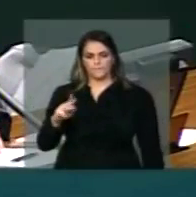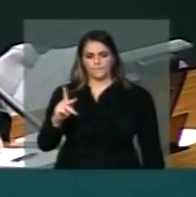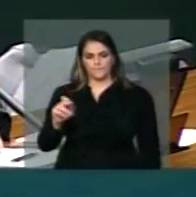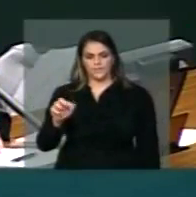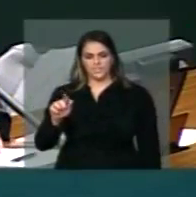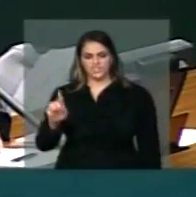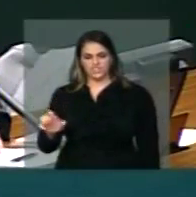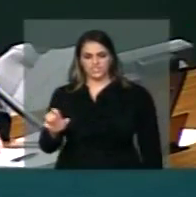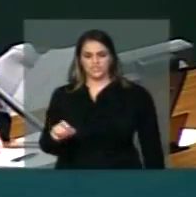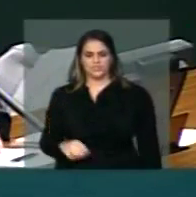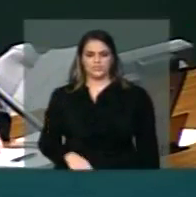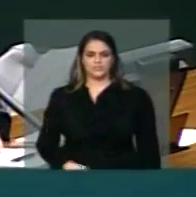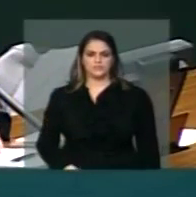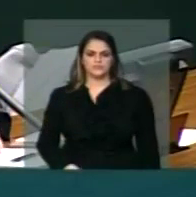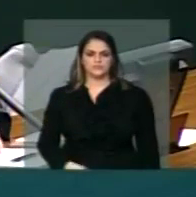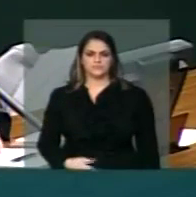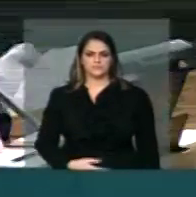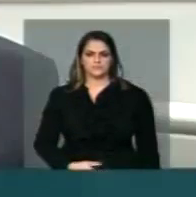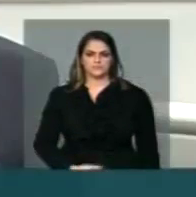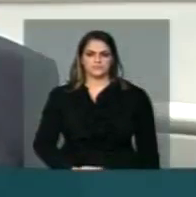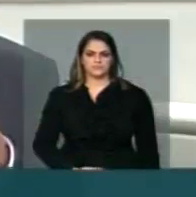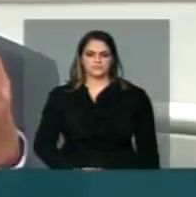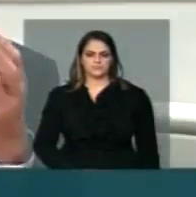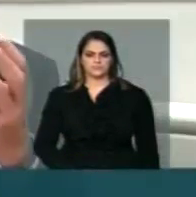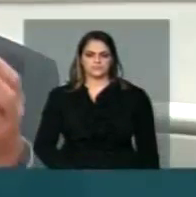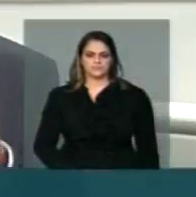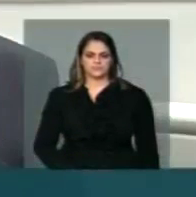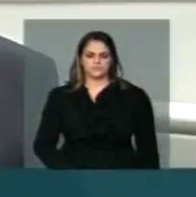Vossa Senhoria? Nós tivemos